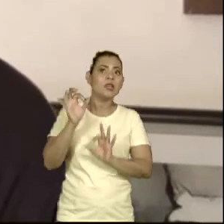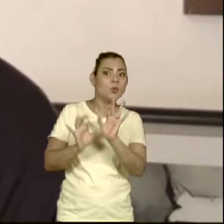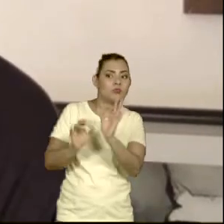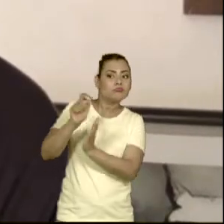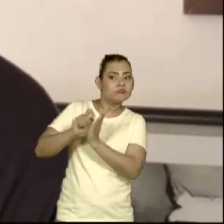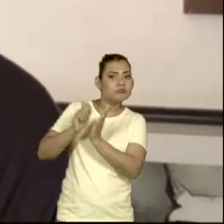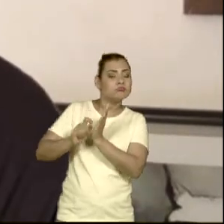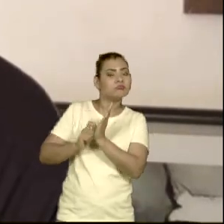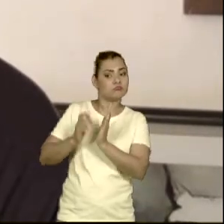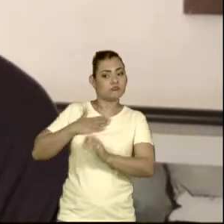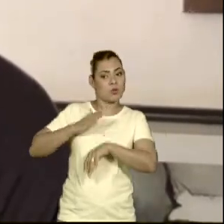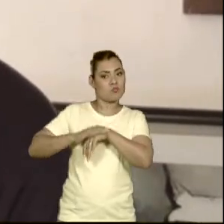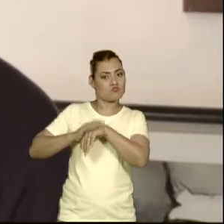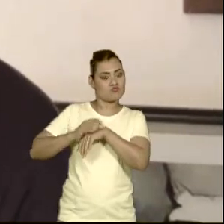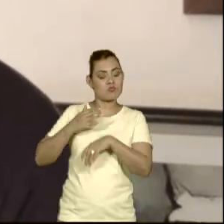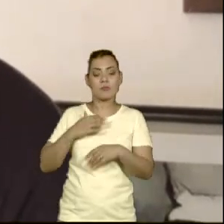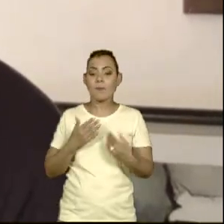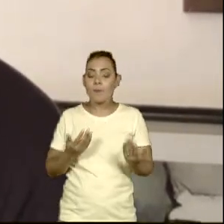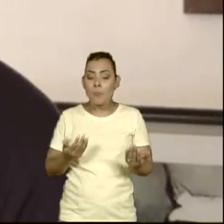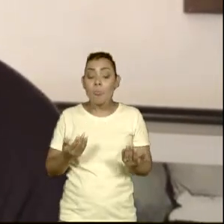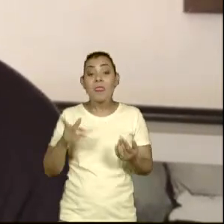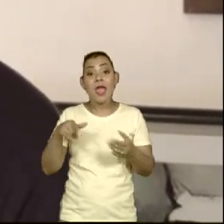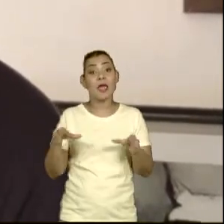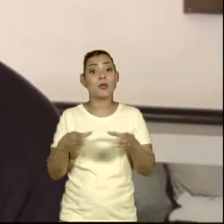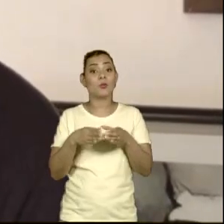uma produção teatral que era o